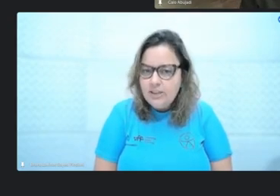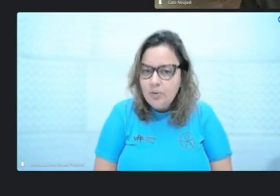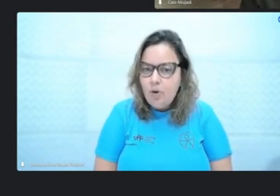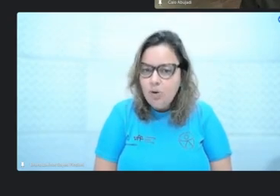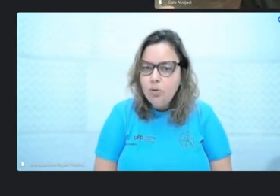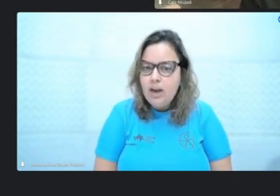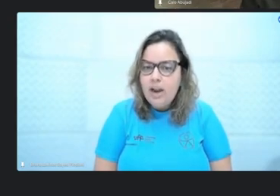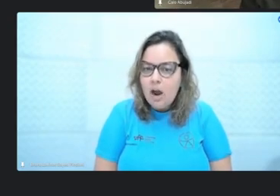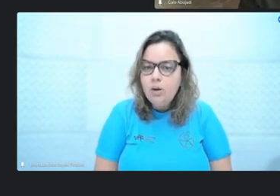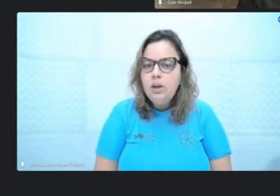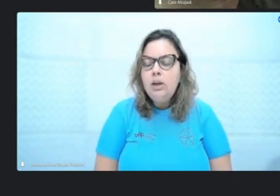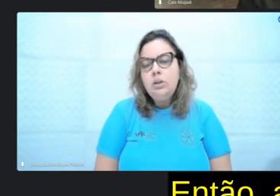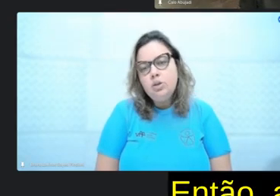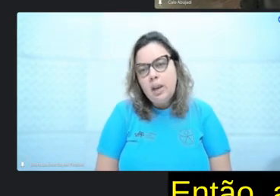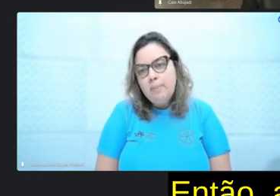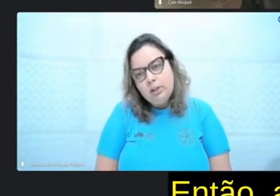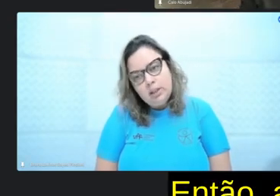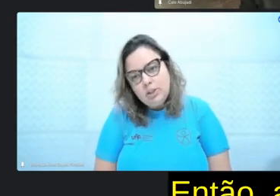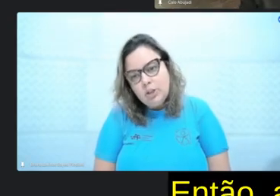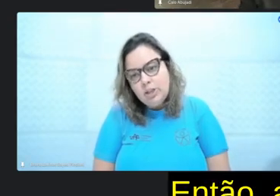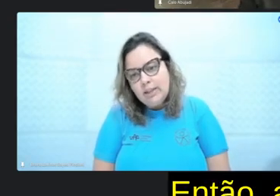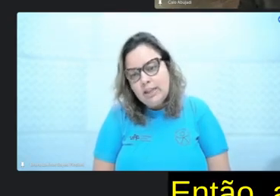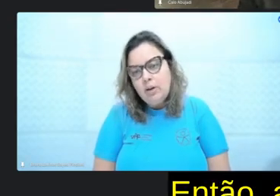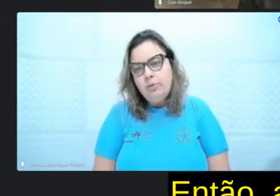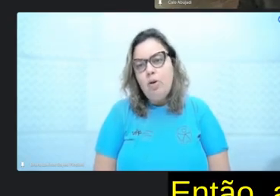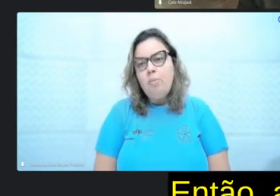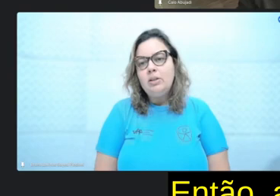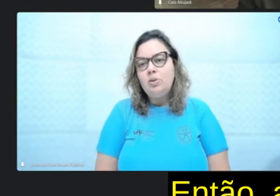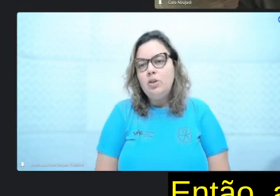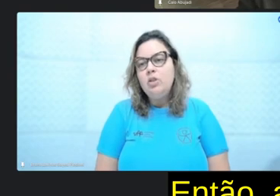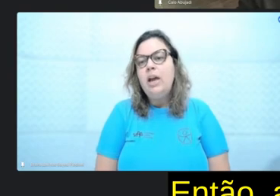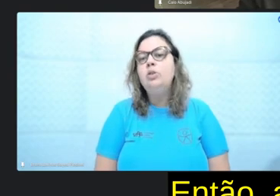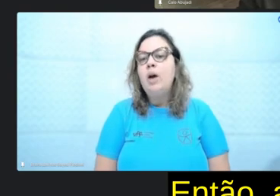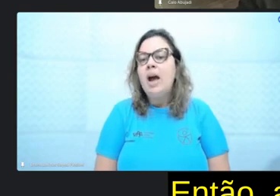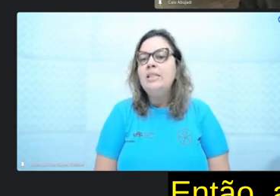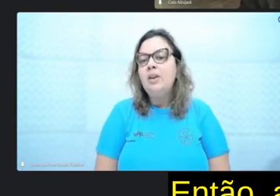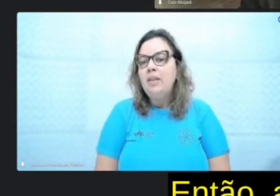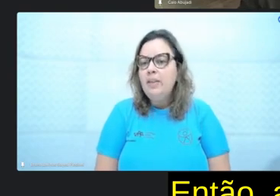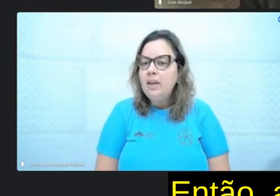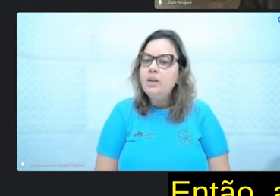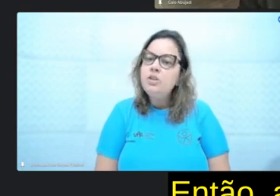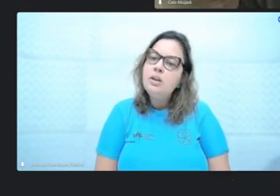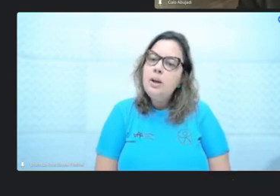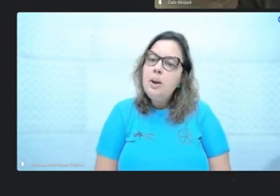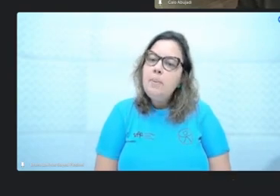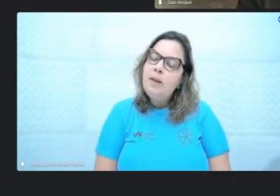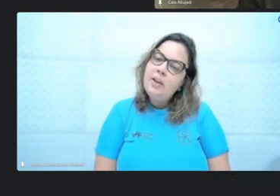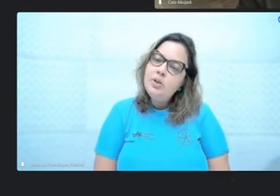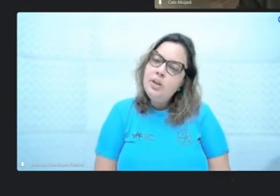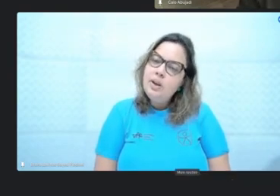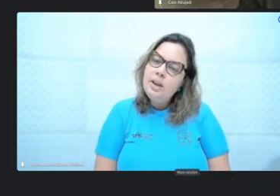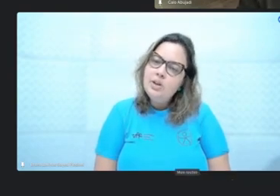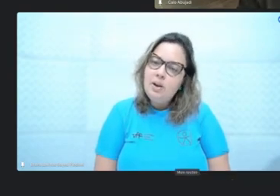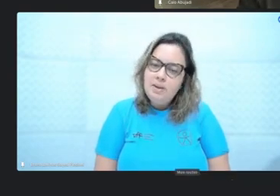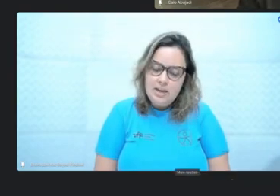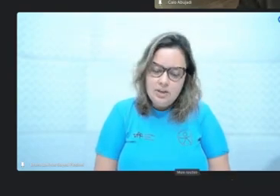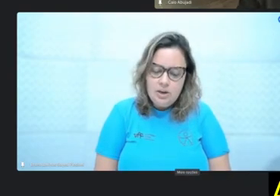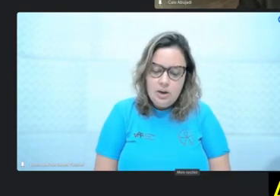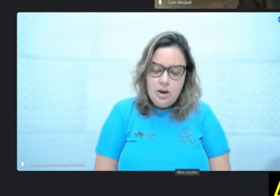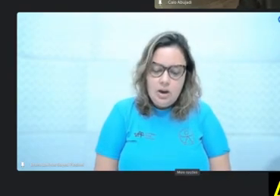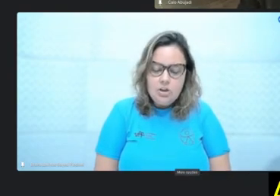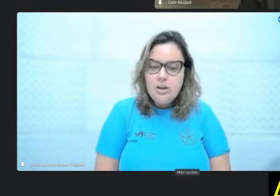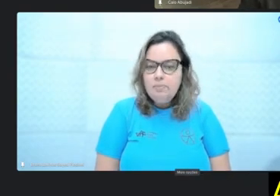sociedade. Esse é o foco do canal. Então, acho que é importante a gente estar trazendo informações atuais e verdadeiras para estar ajudando aí as